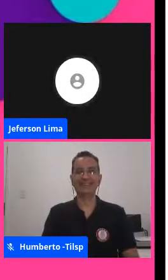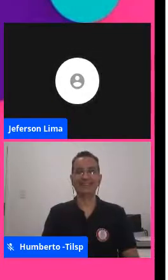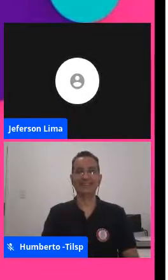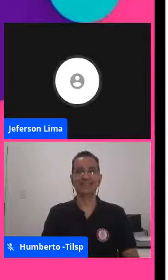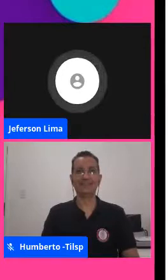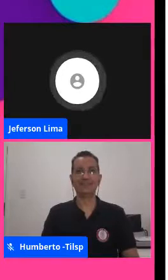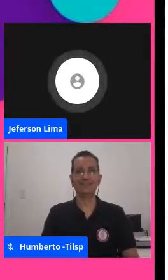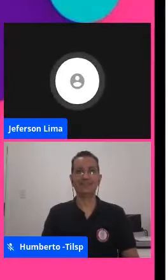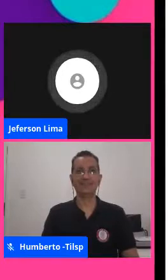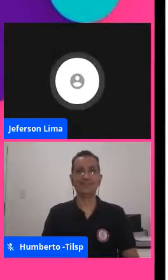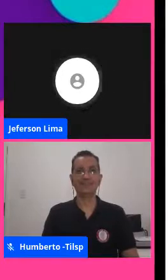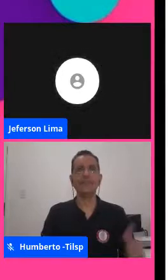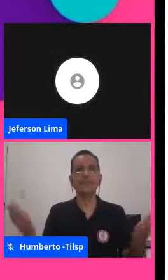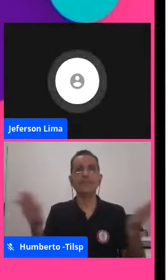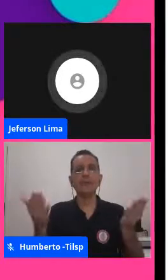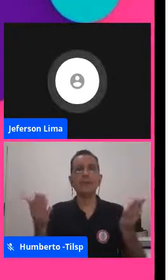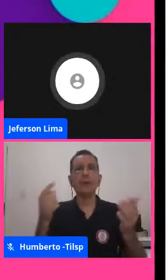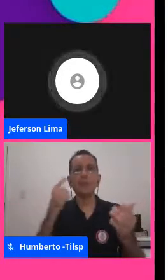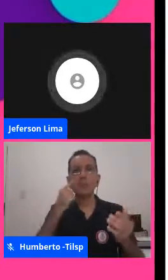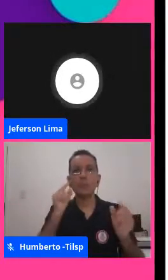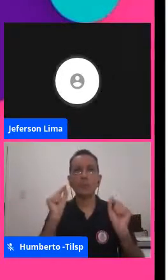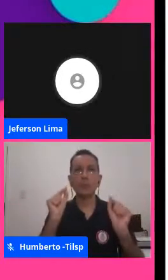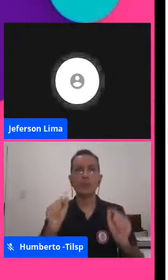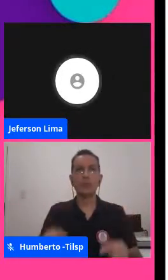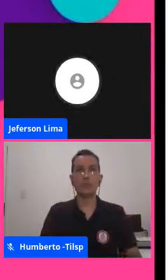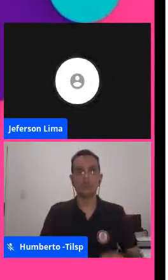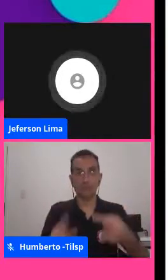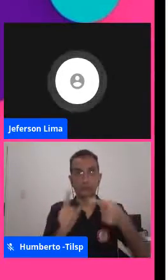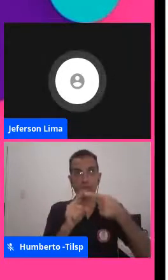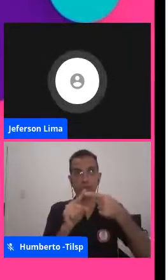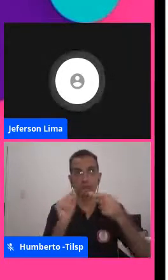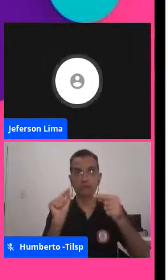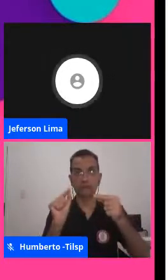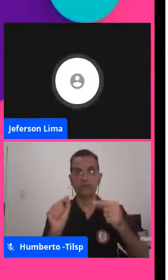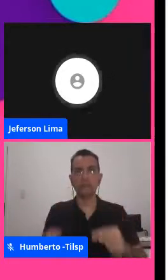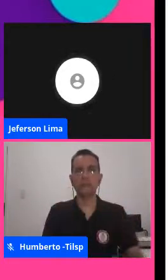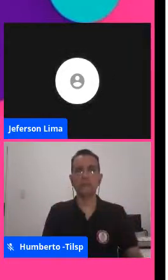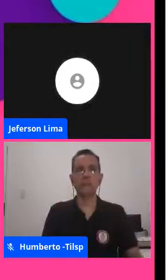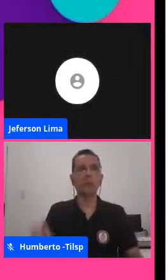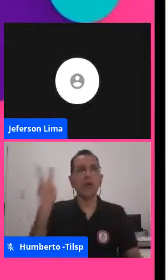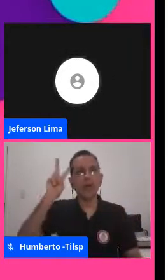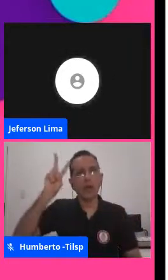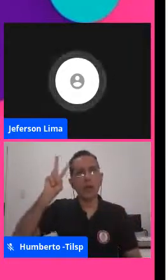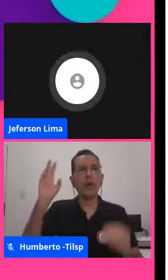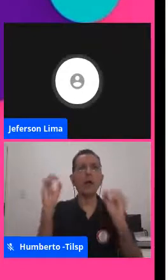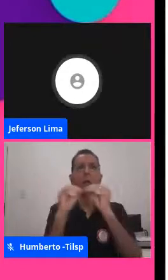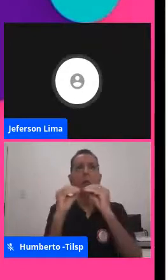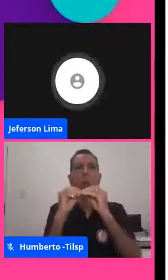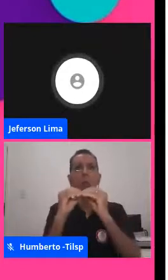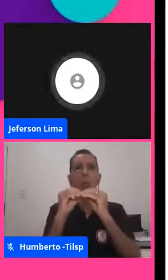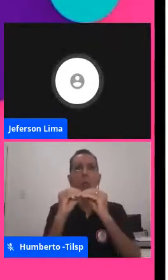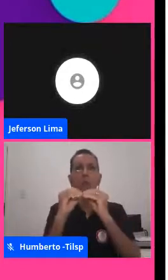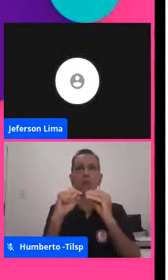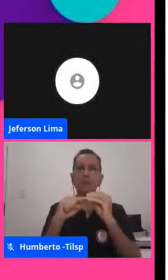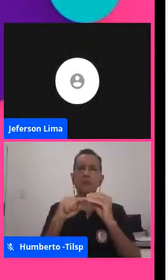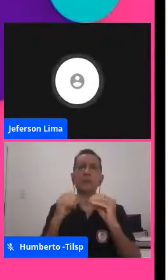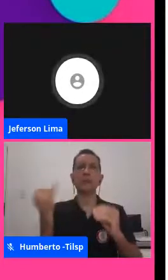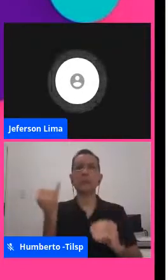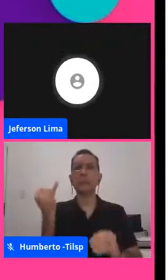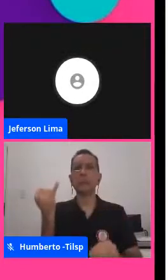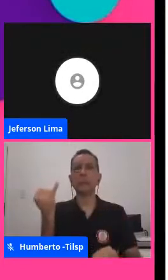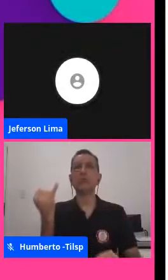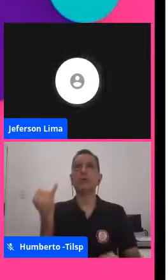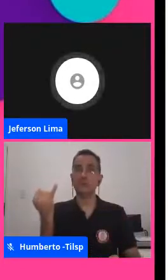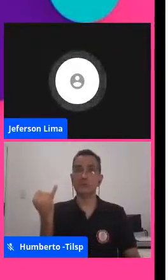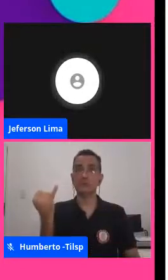Pronto, então, o que é que a gente tem aqui para ver? Primeiro passo, a gente vai lembrar um pouquinho sobre Arduino. Por quê? Porque eu acredito que é importante, né,